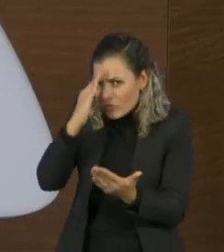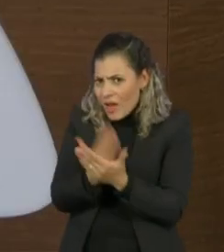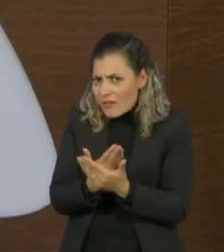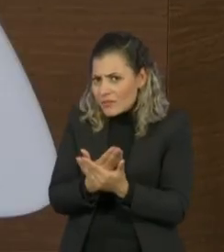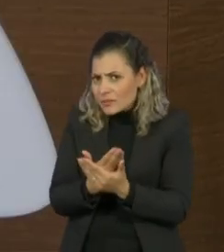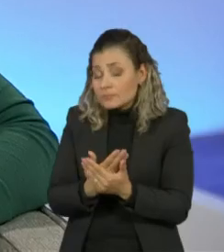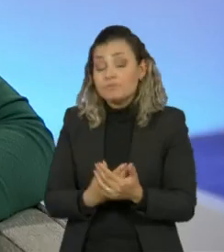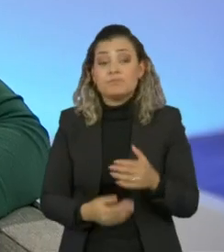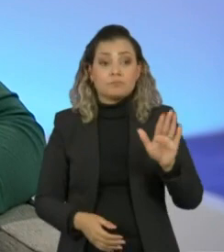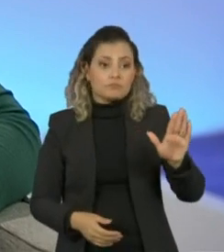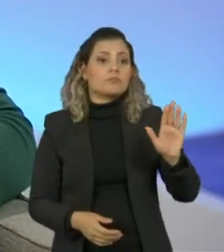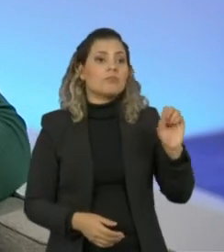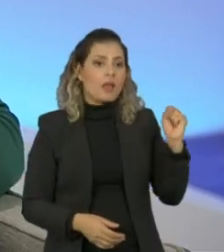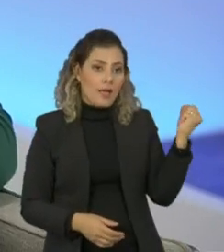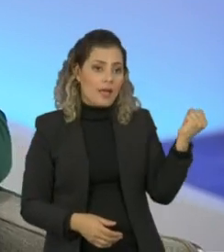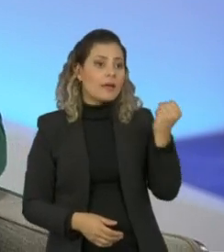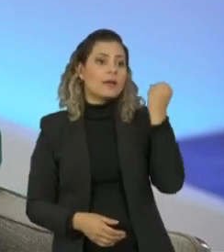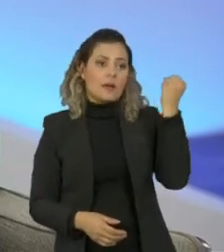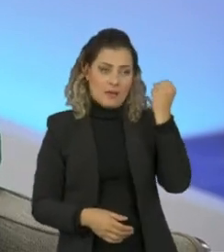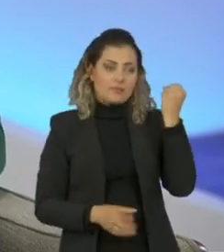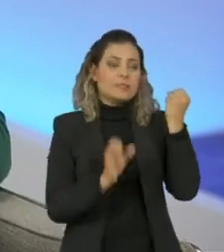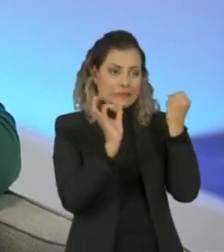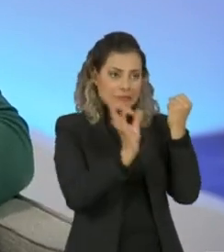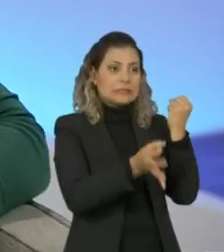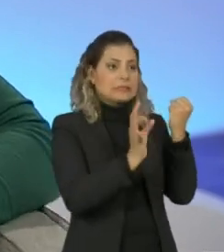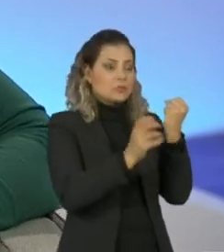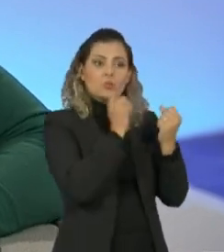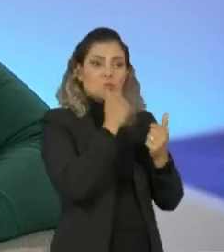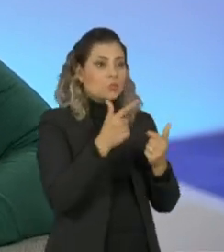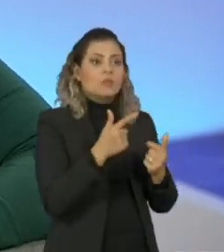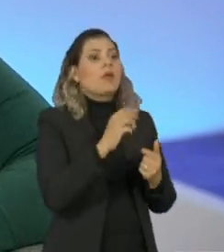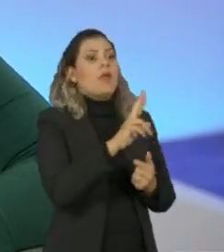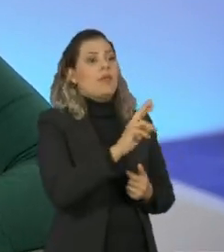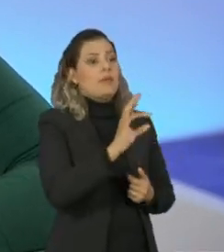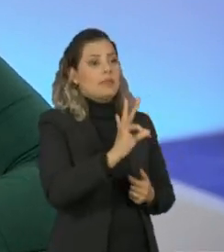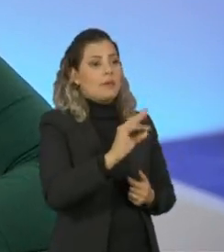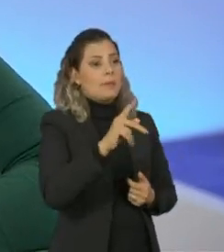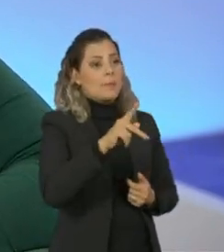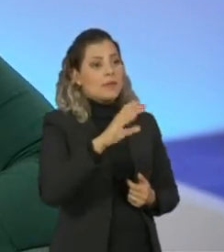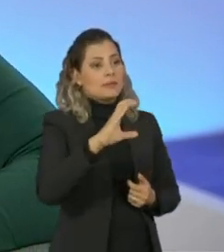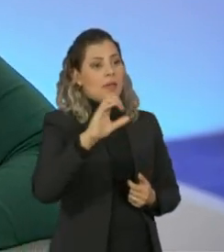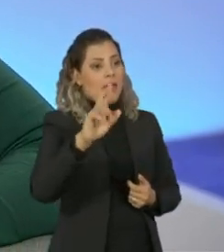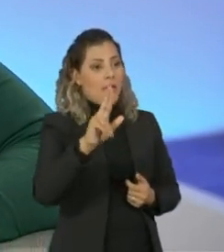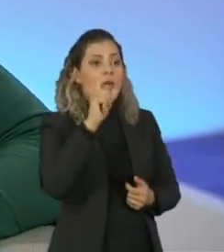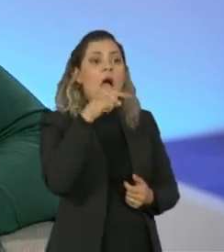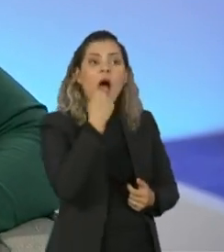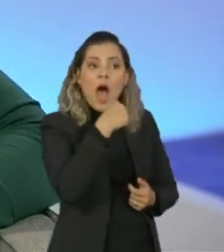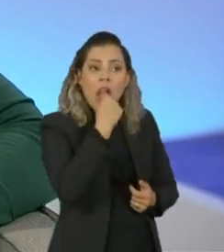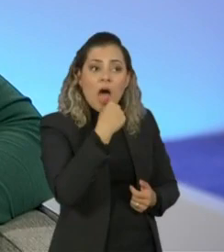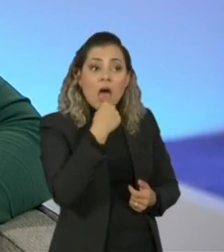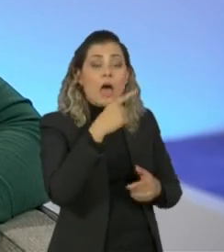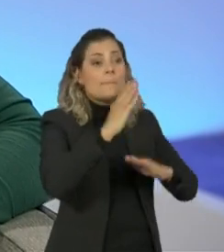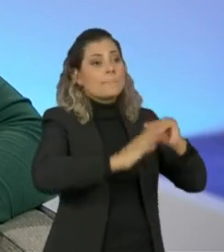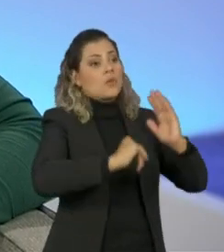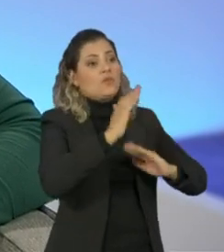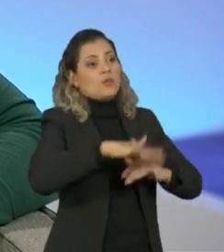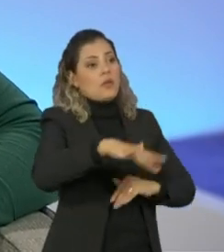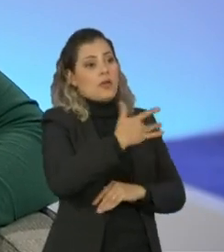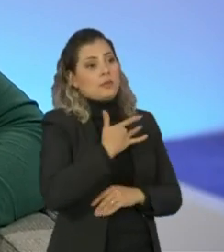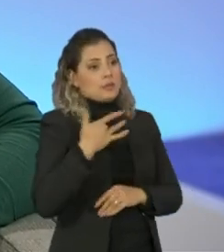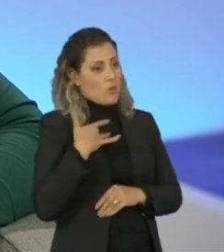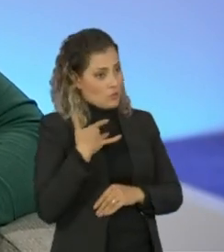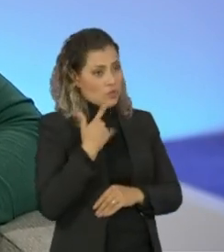É grave a gente não ter os testes de RT-PCR disponíveis, principalmente para profissionais de